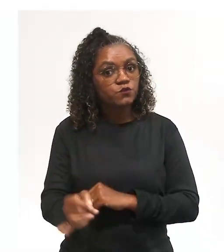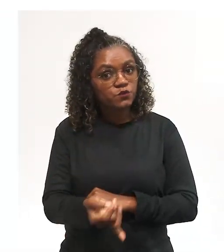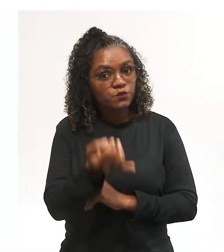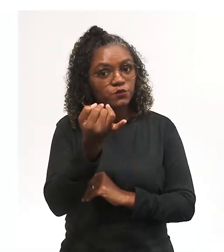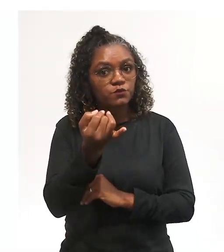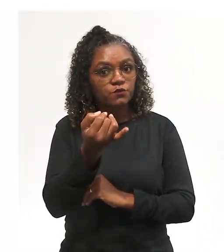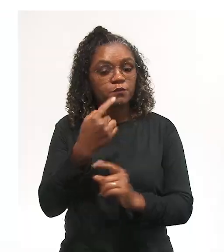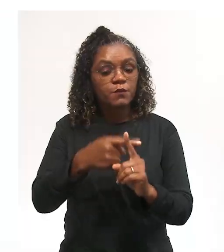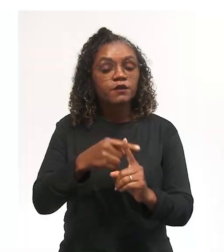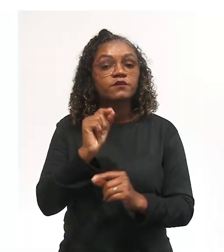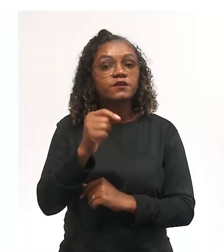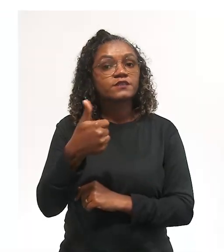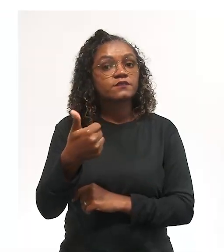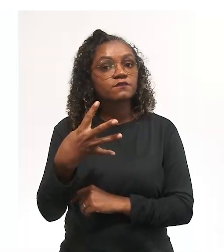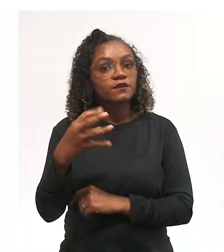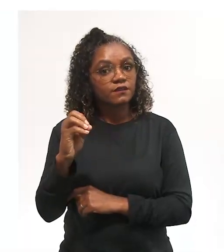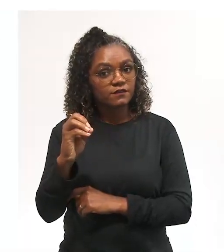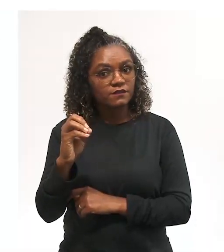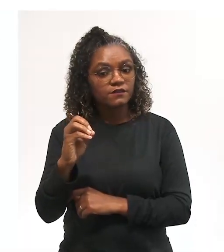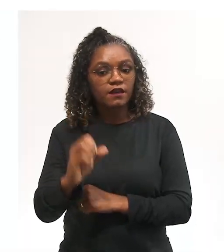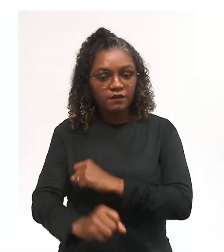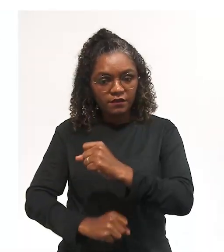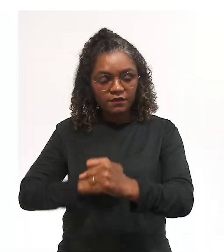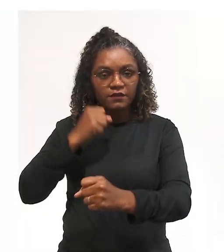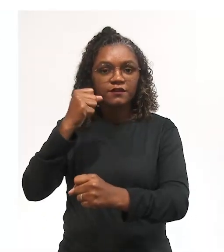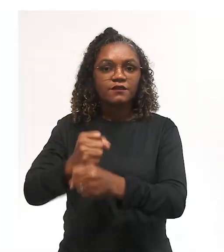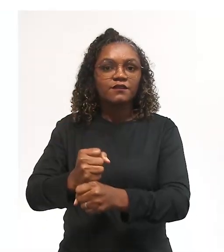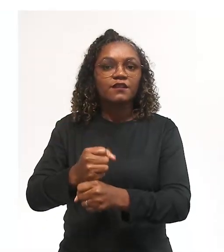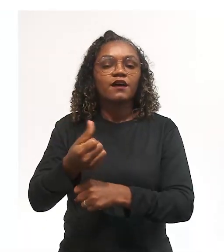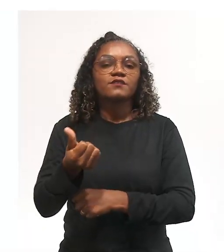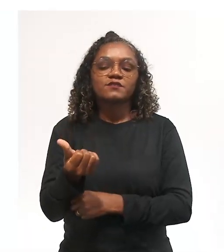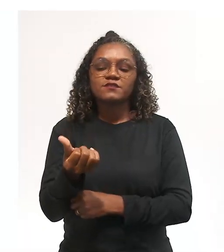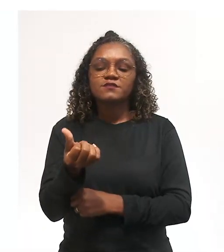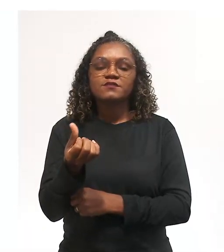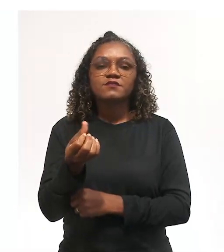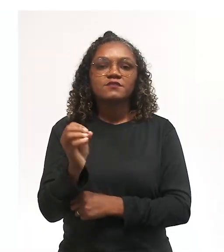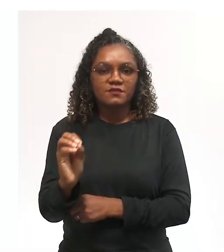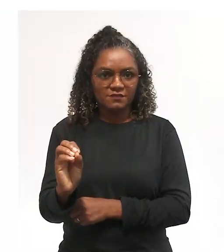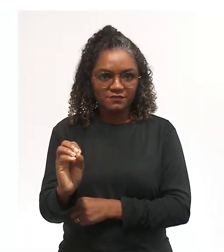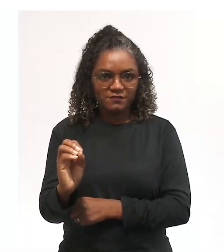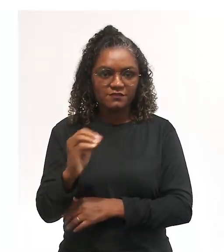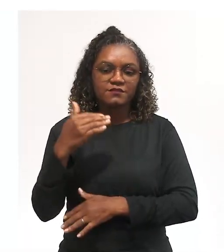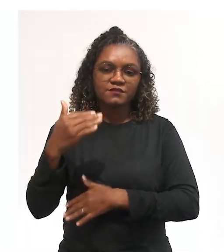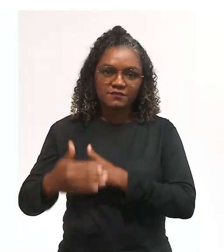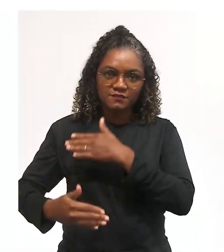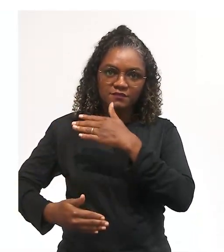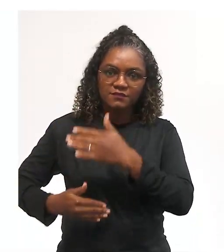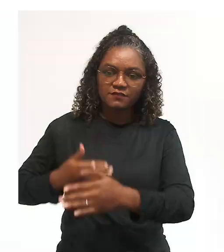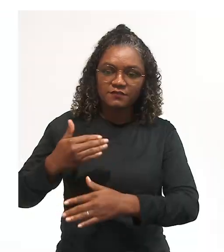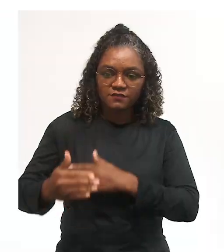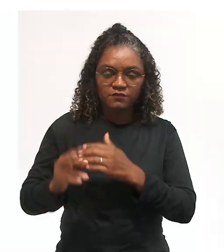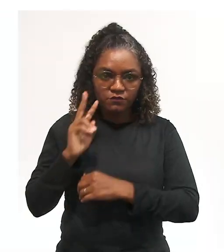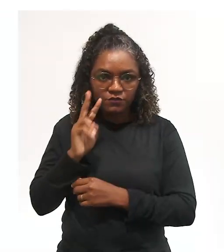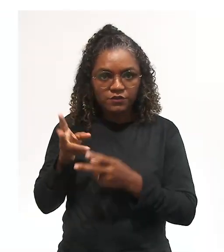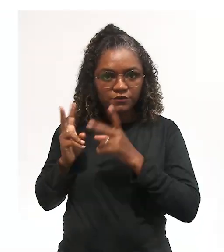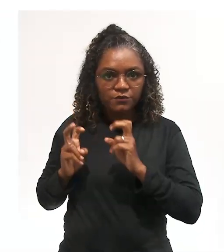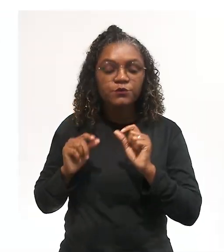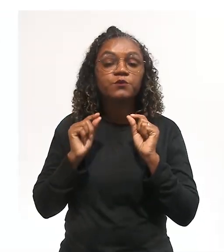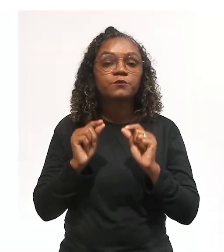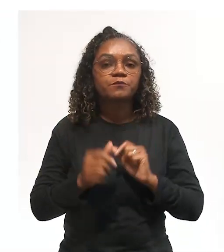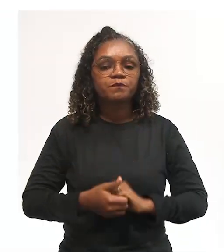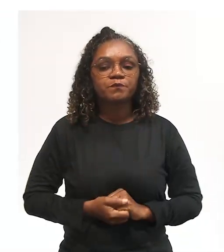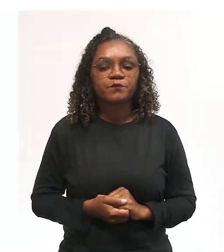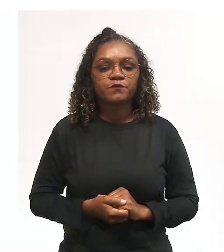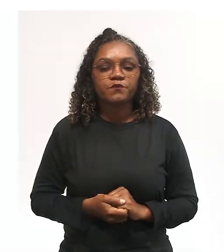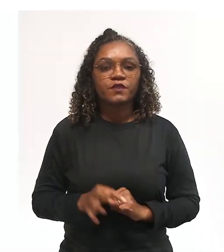140. Ao final, eu terei 160. Então, percebam o seguinte: a